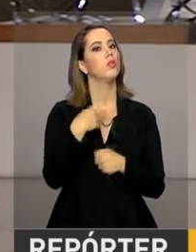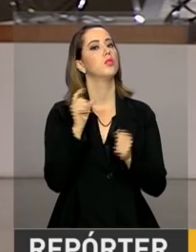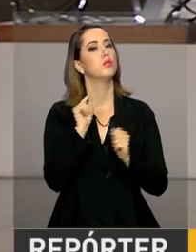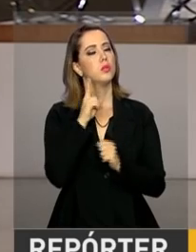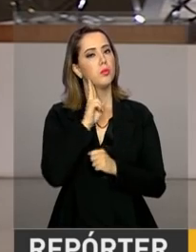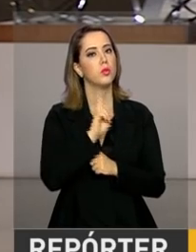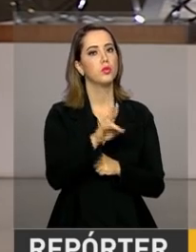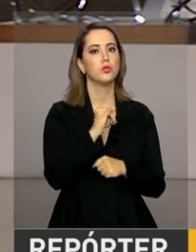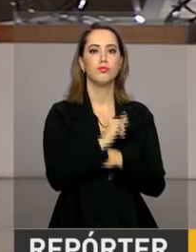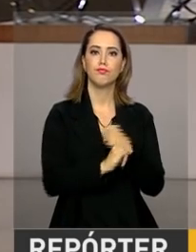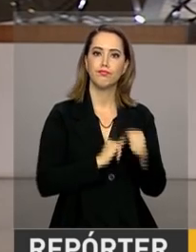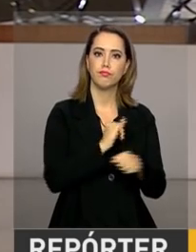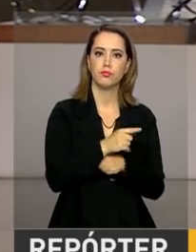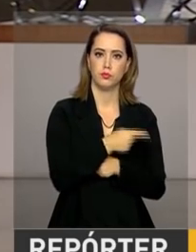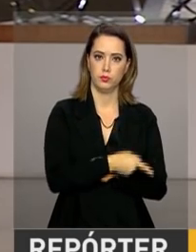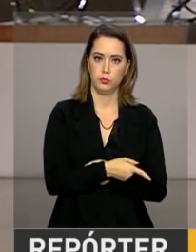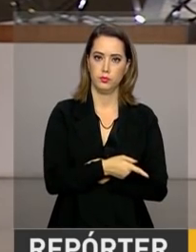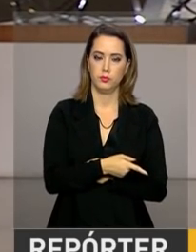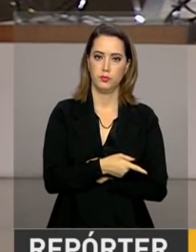internet, no endereço